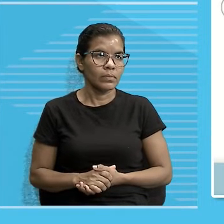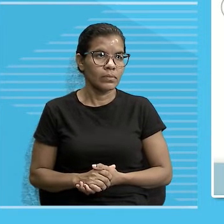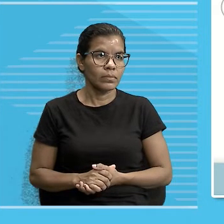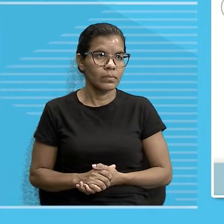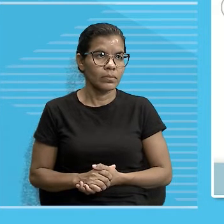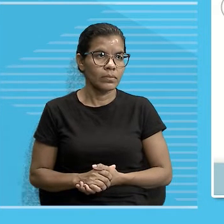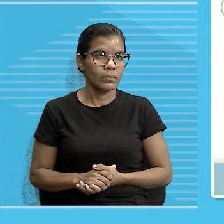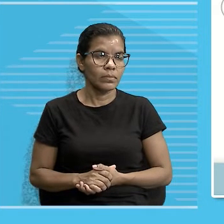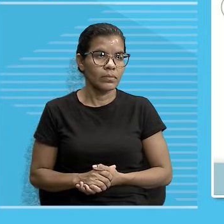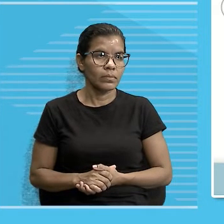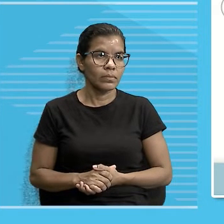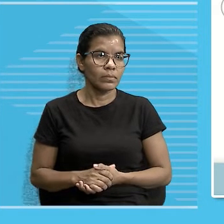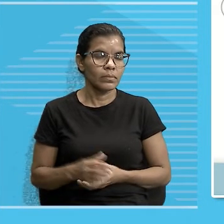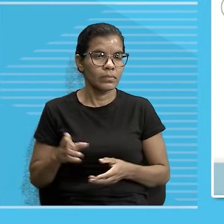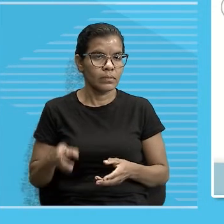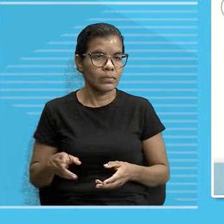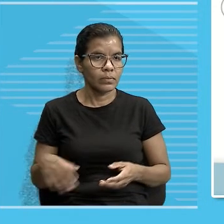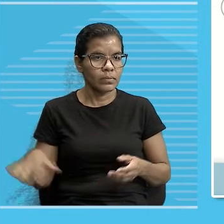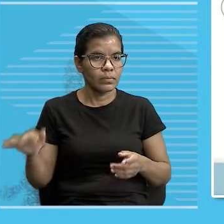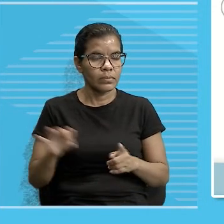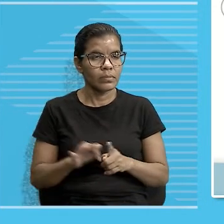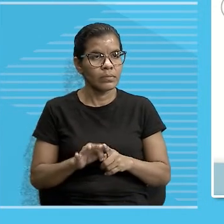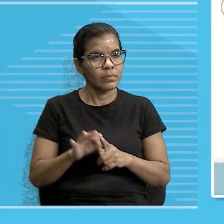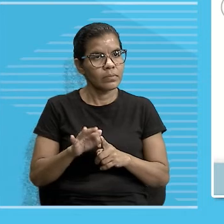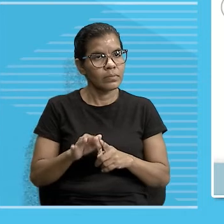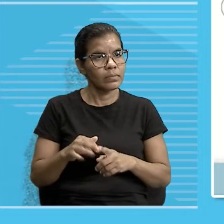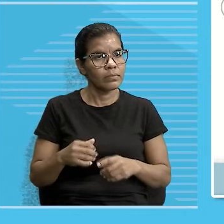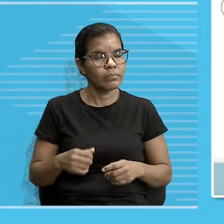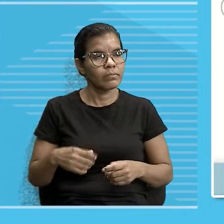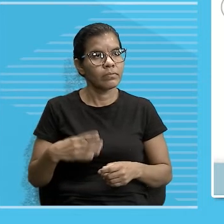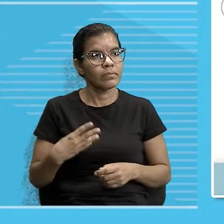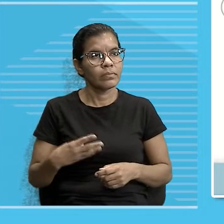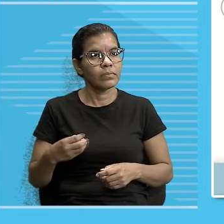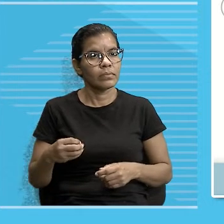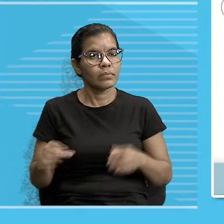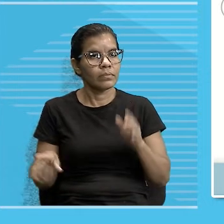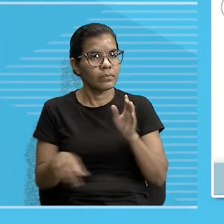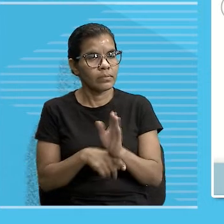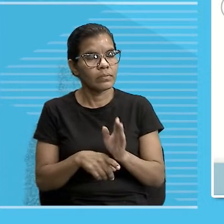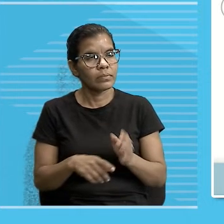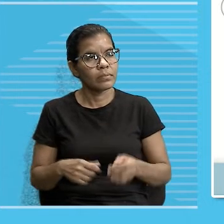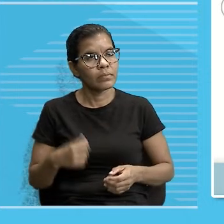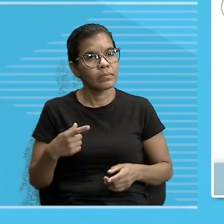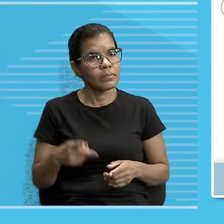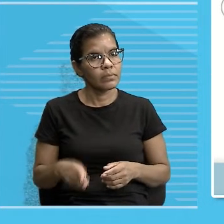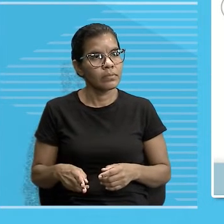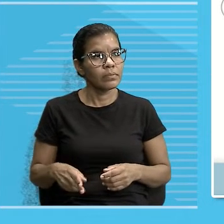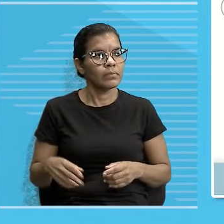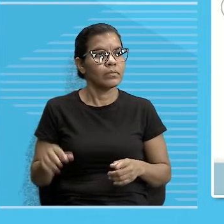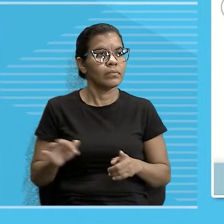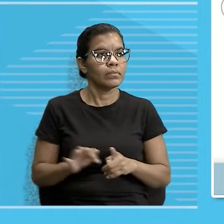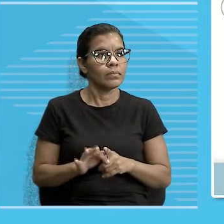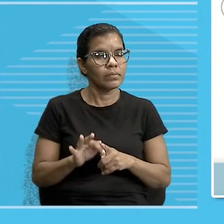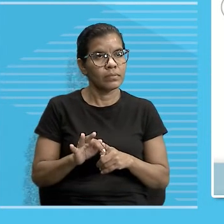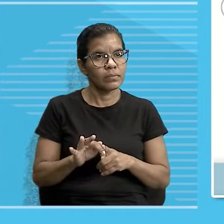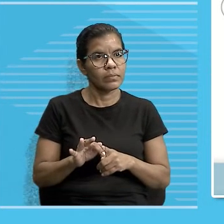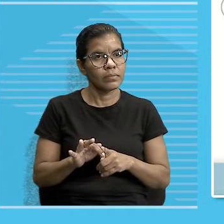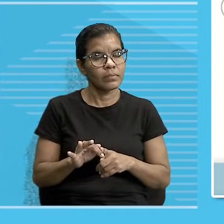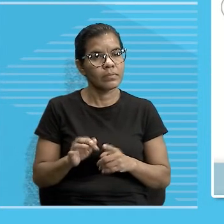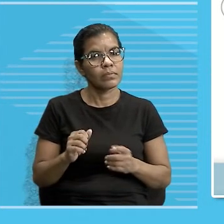Então, a mesma temperatura, 40 graus negativos, né? Acertou. A mesma